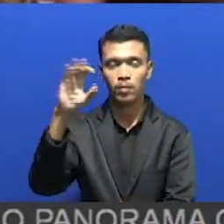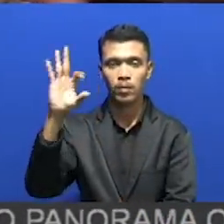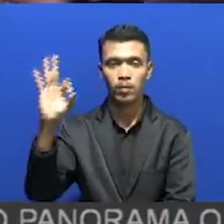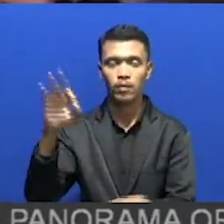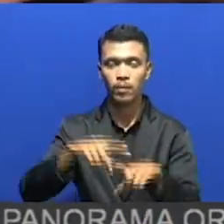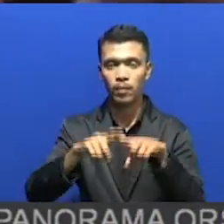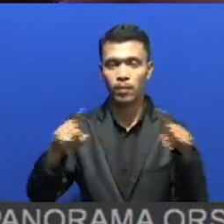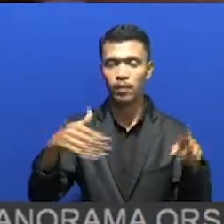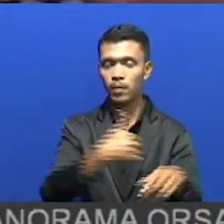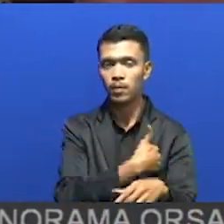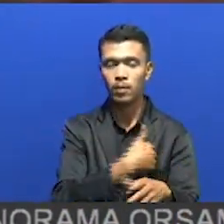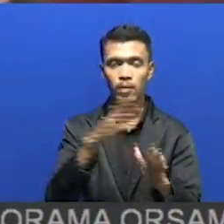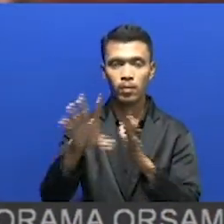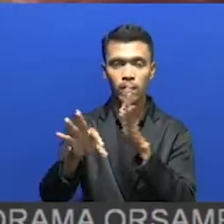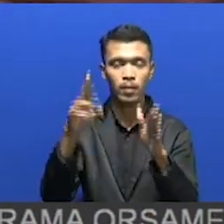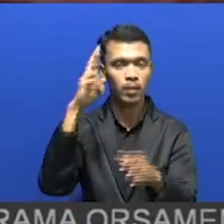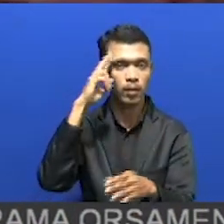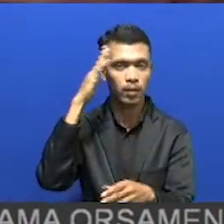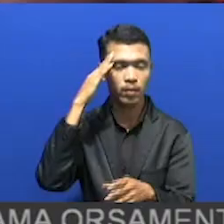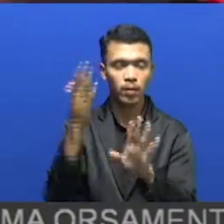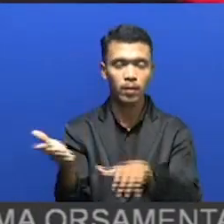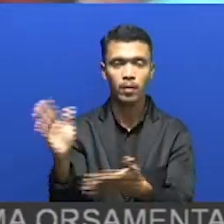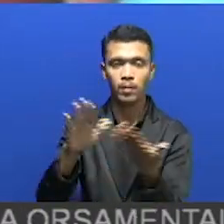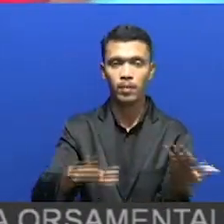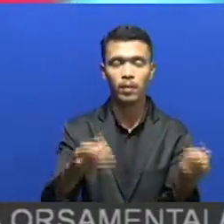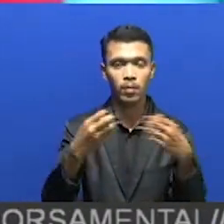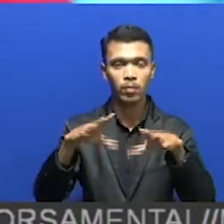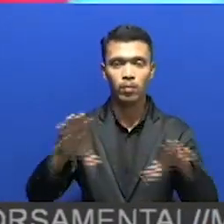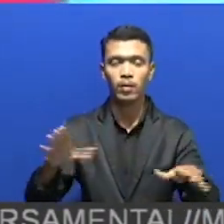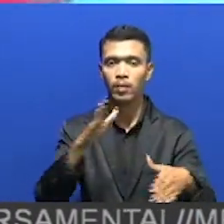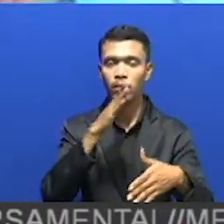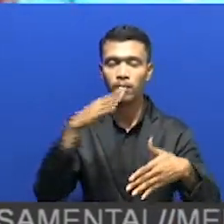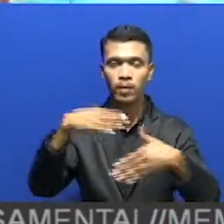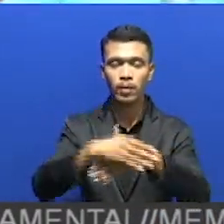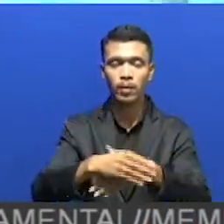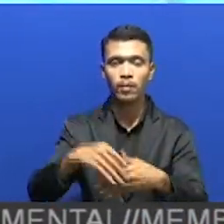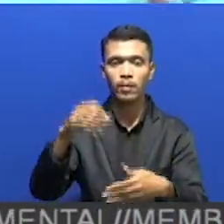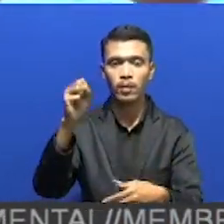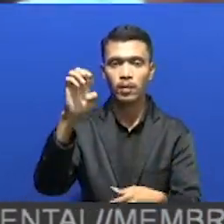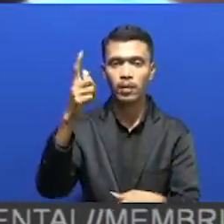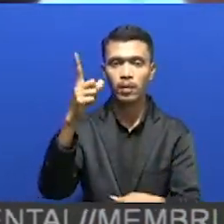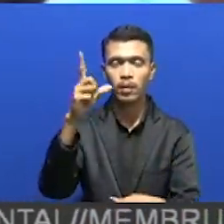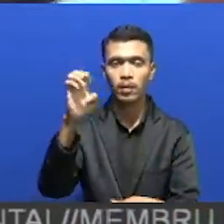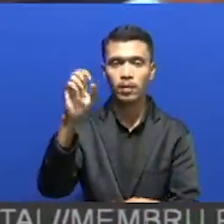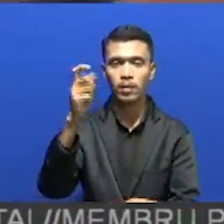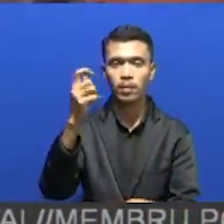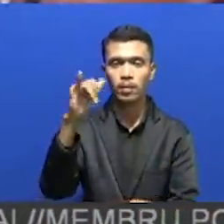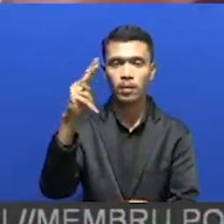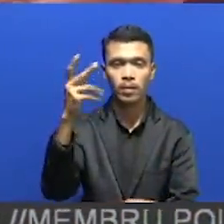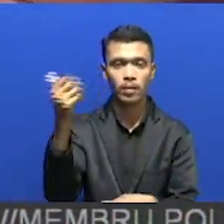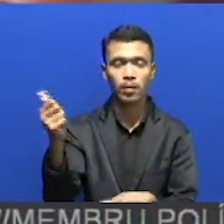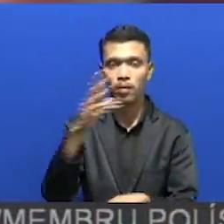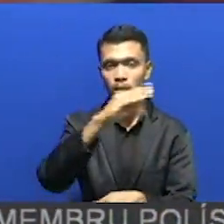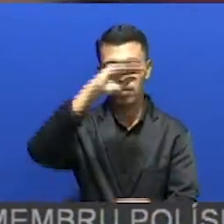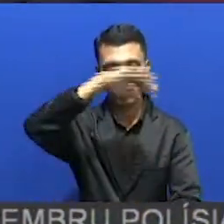reconhecimento. Saudoso mate husikela feng caben Celestina Balakele Silveira ho oang na Lima. No saudoso